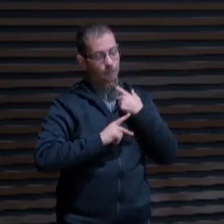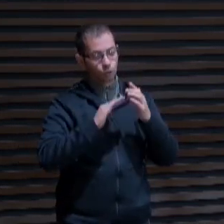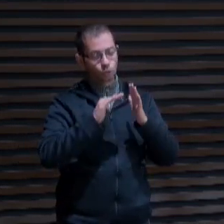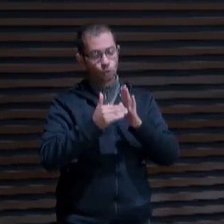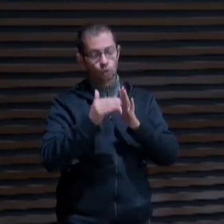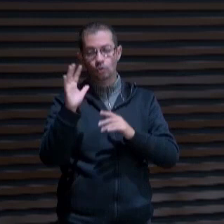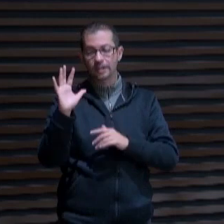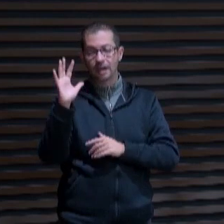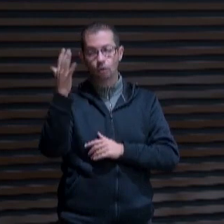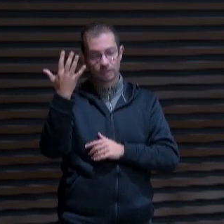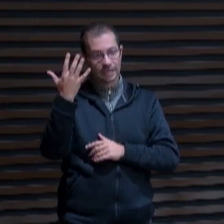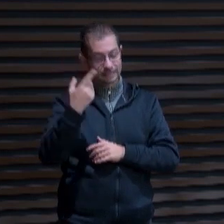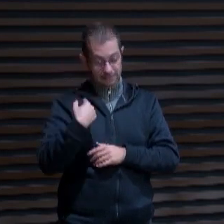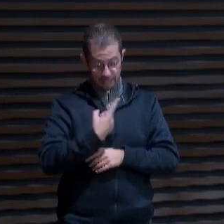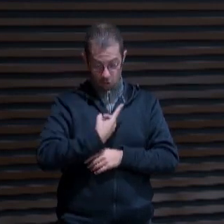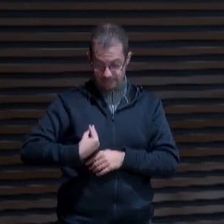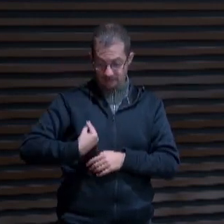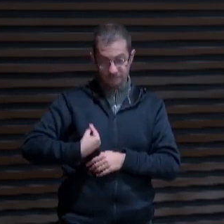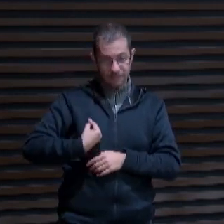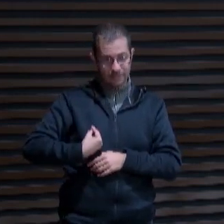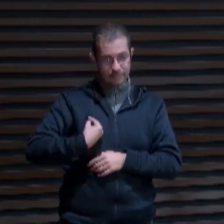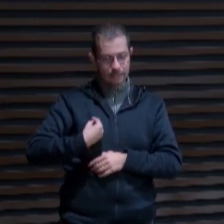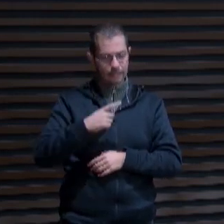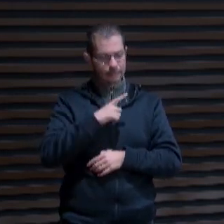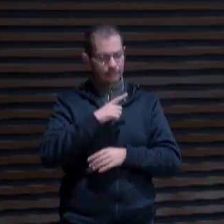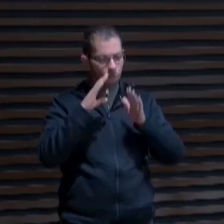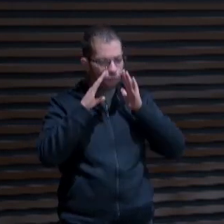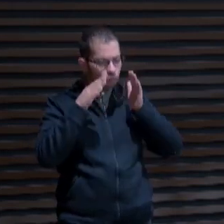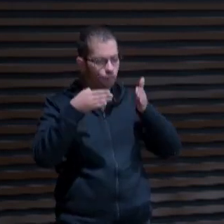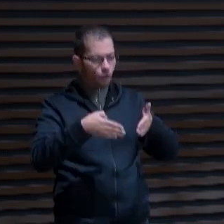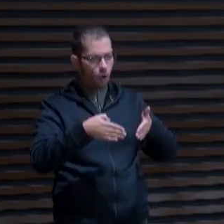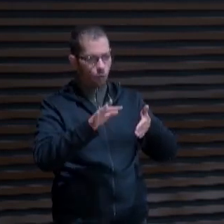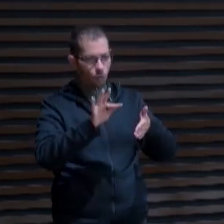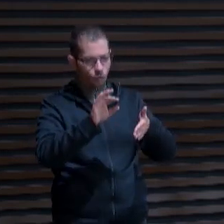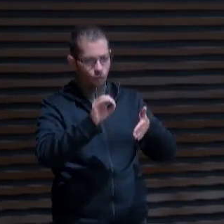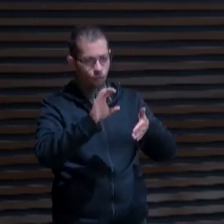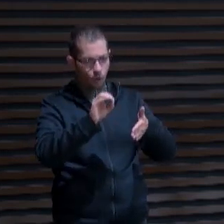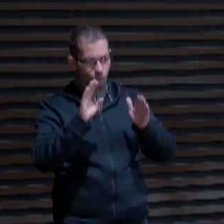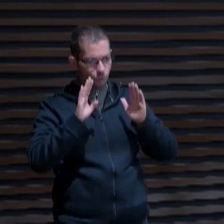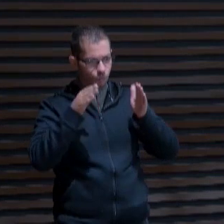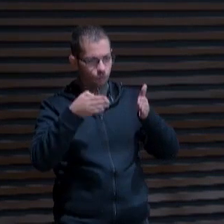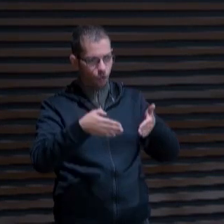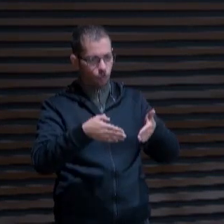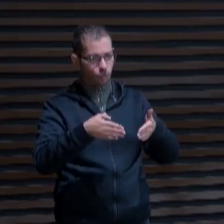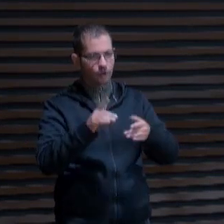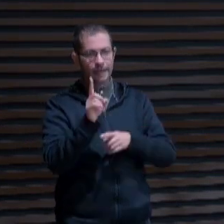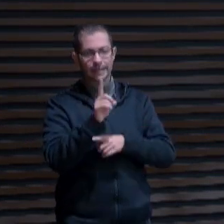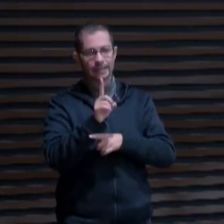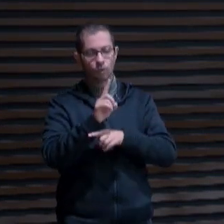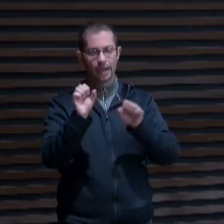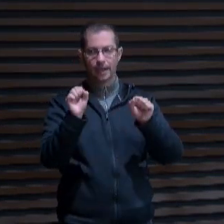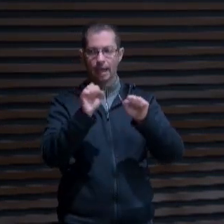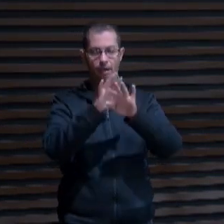acontece em nossos dias, tem um foco que não é a glória de